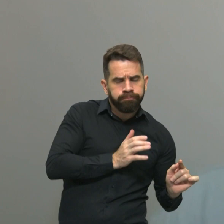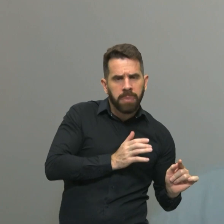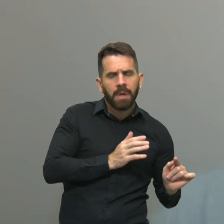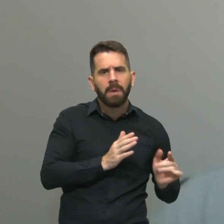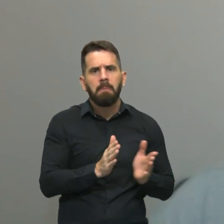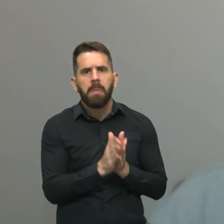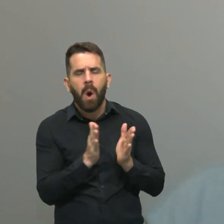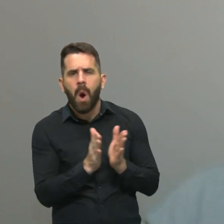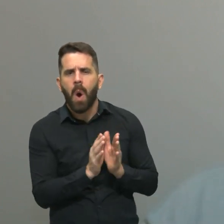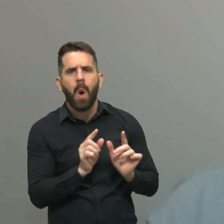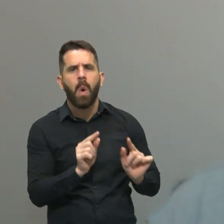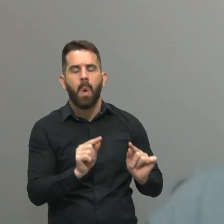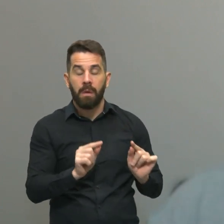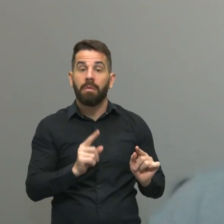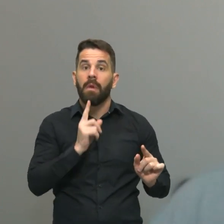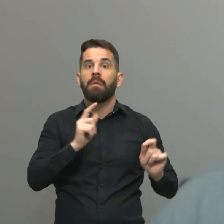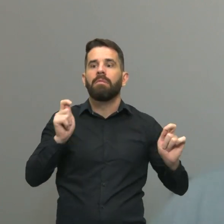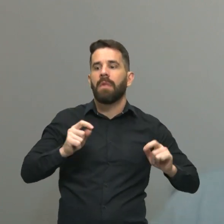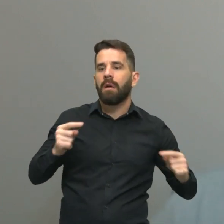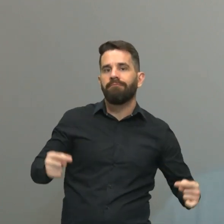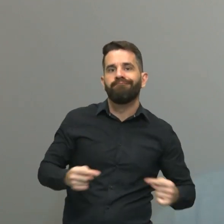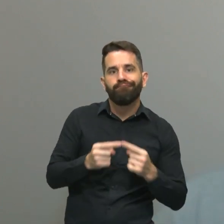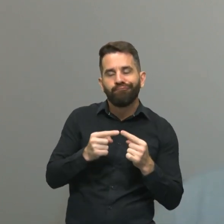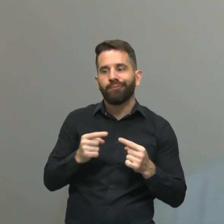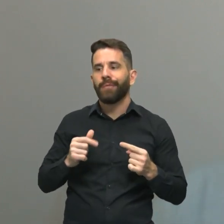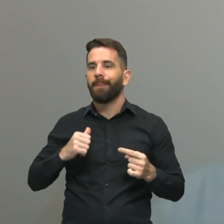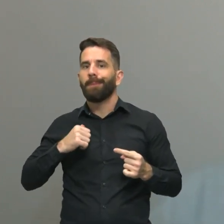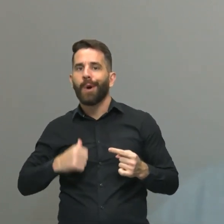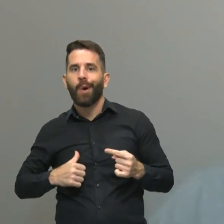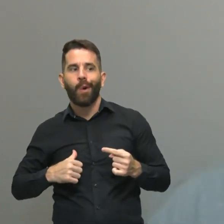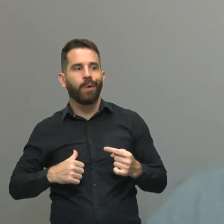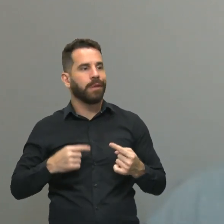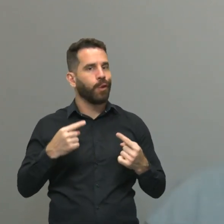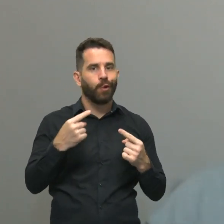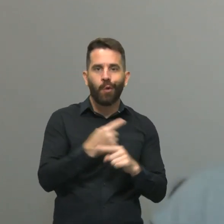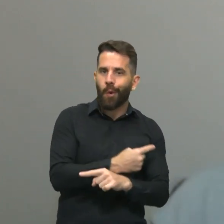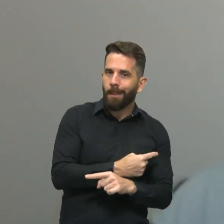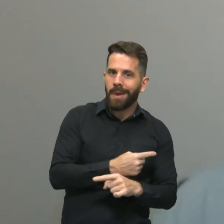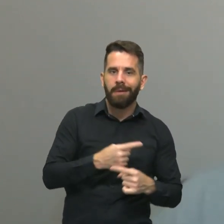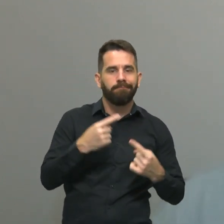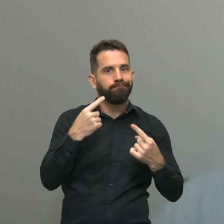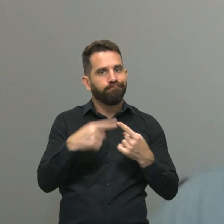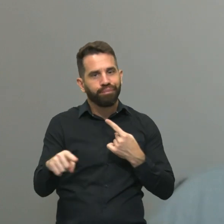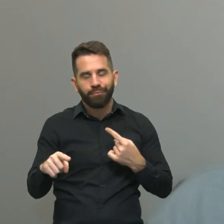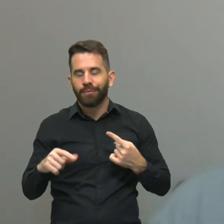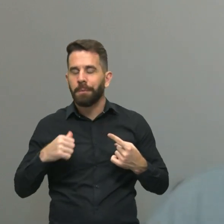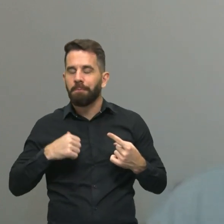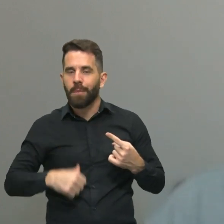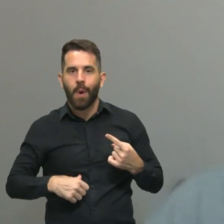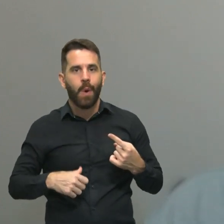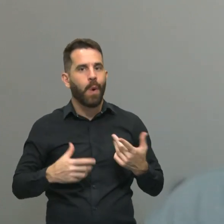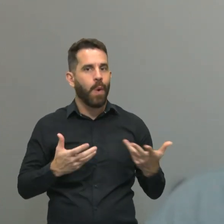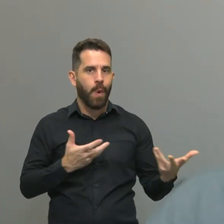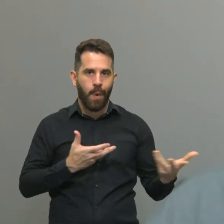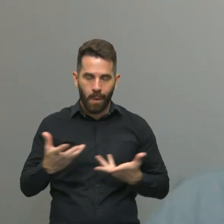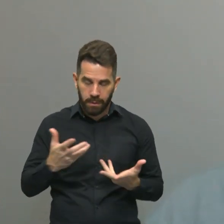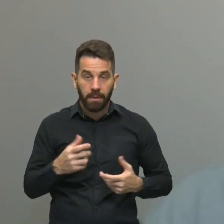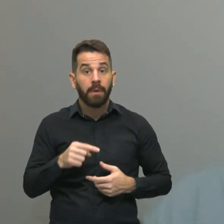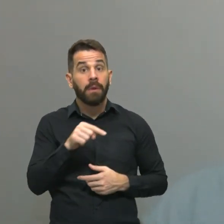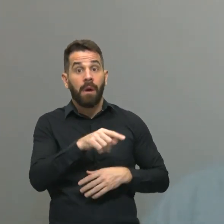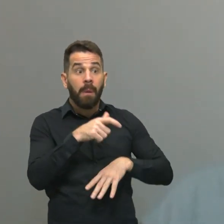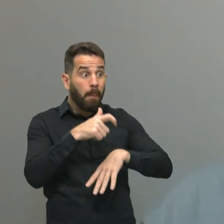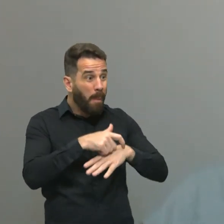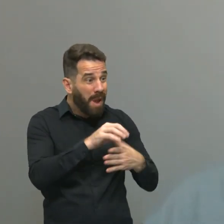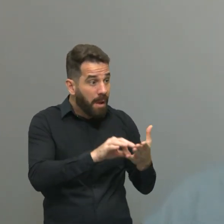poder ingressar. Então, quando ele está dentro da universidade, eles já vão pensar essas políticas para o atendimento desse